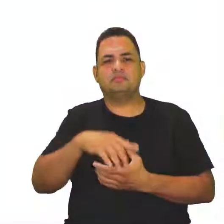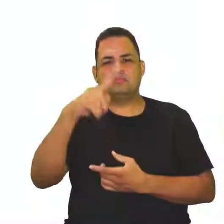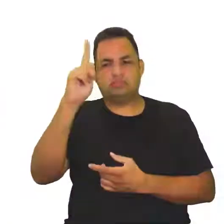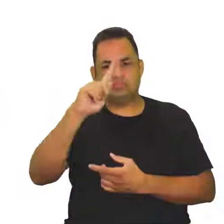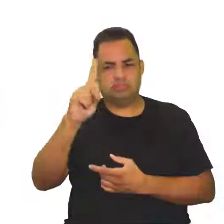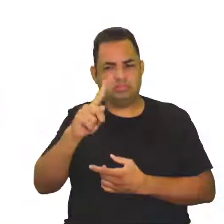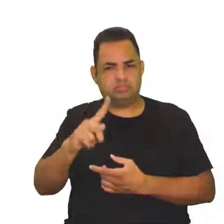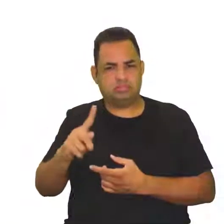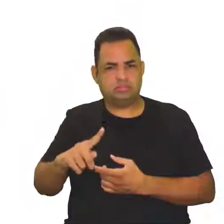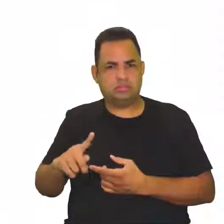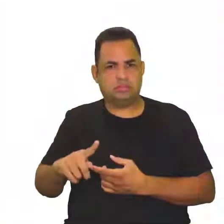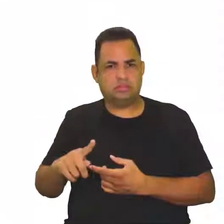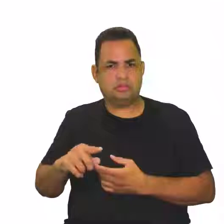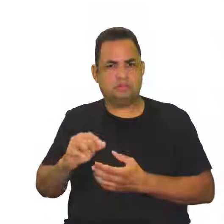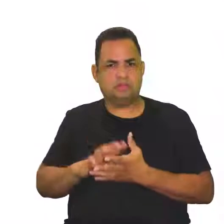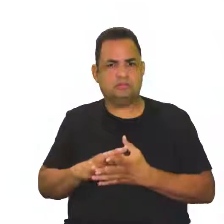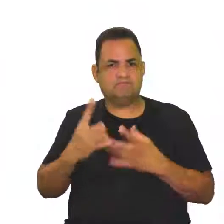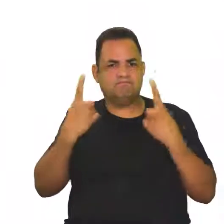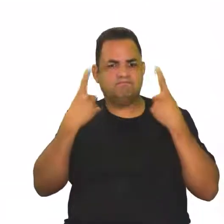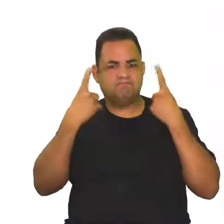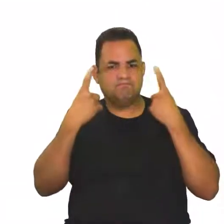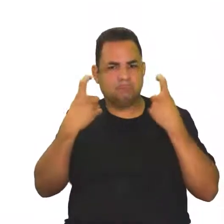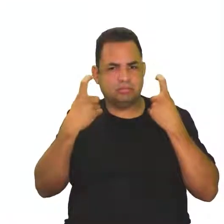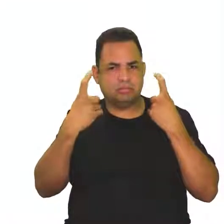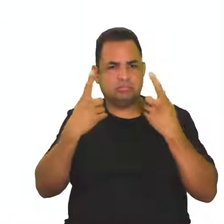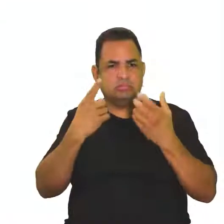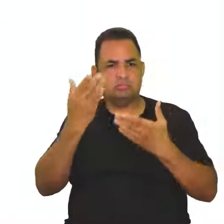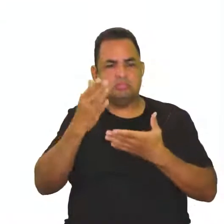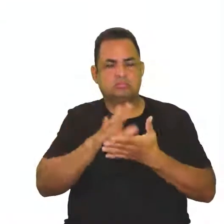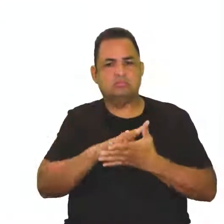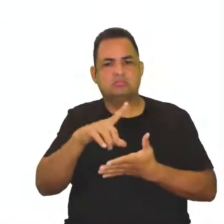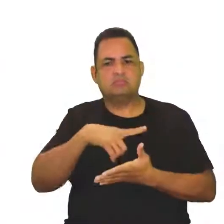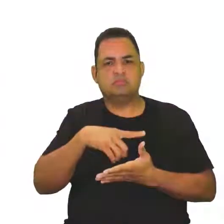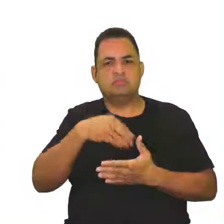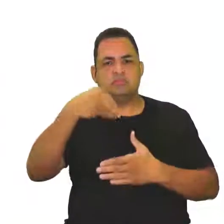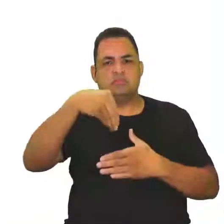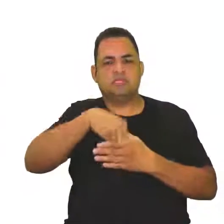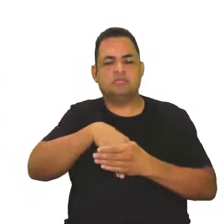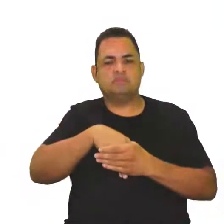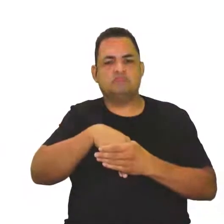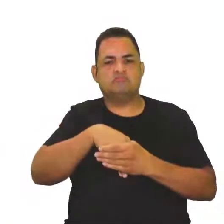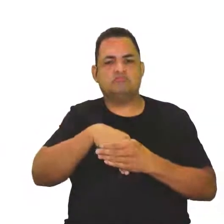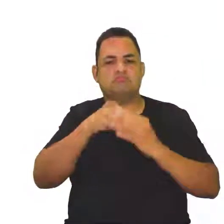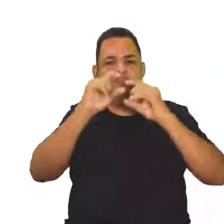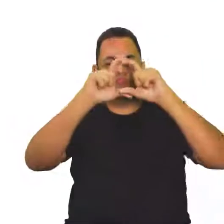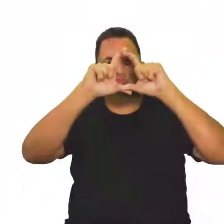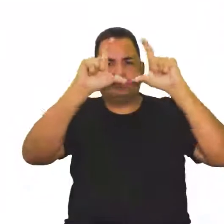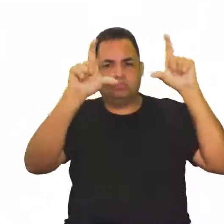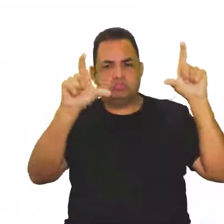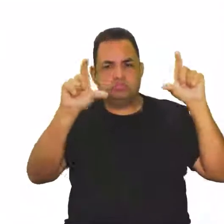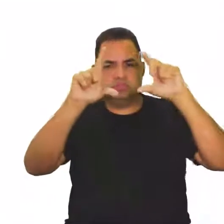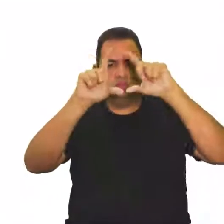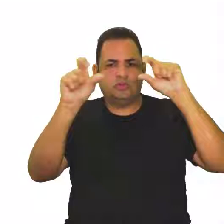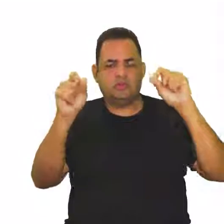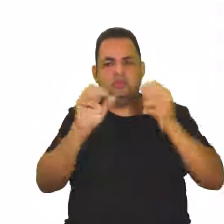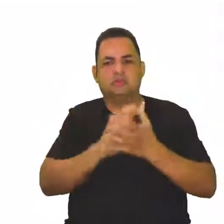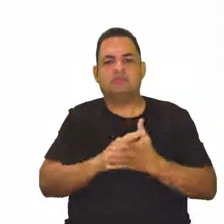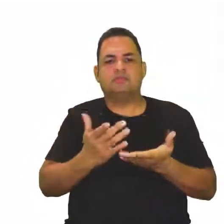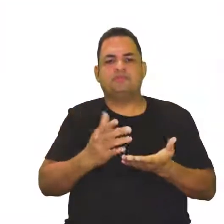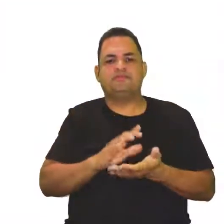descargas elétricas que ocorrem dentro de uma nuvem. Entre duas